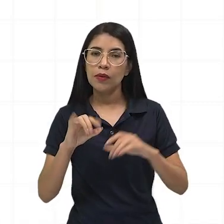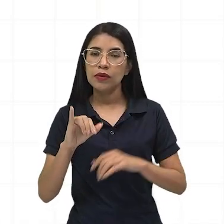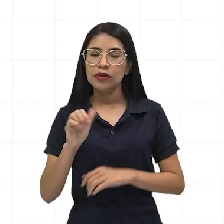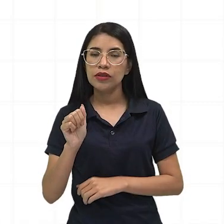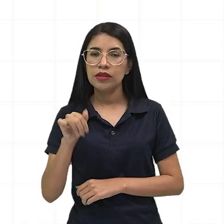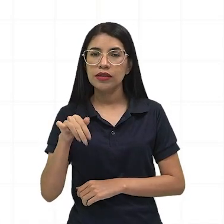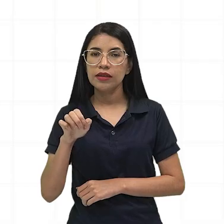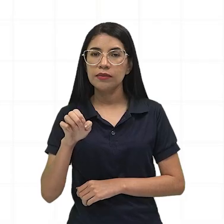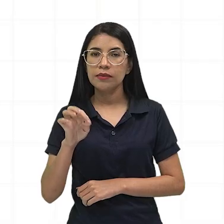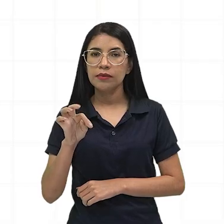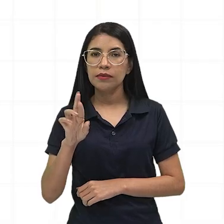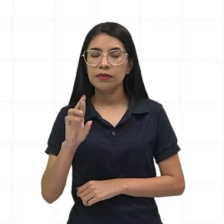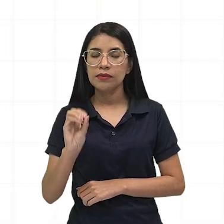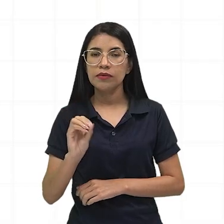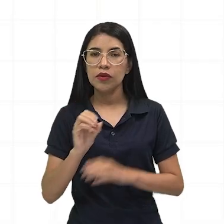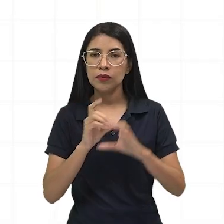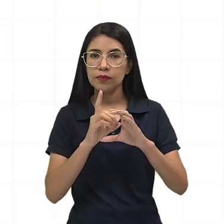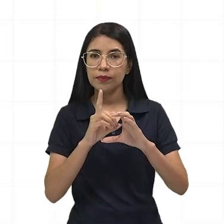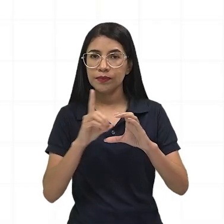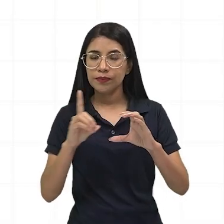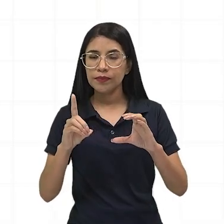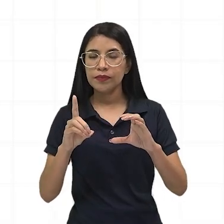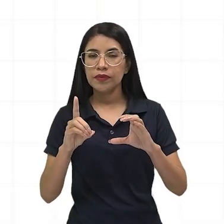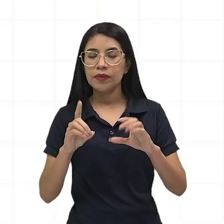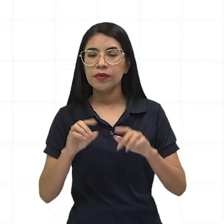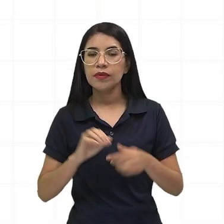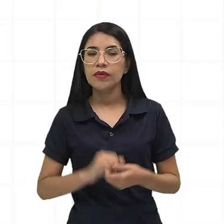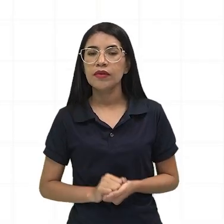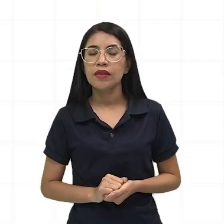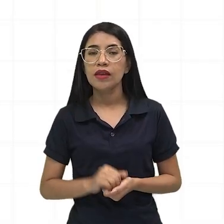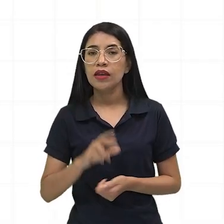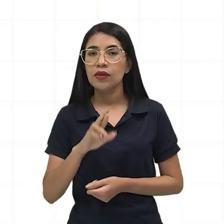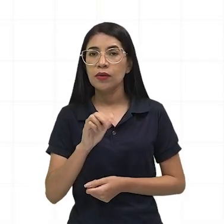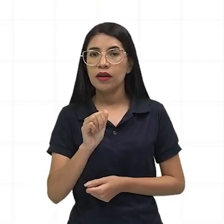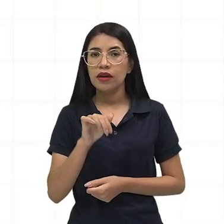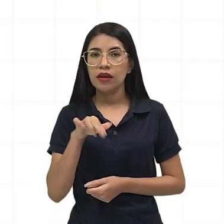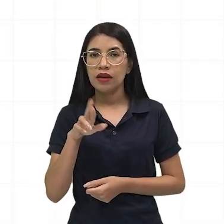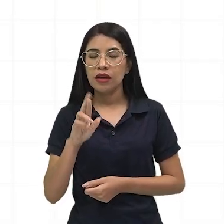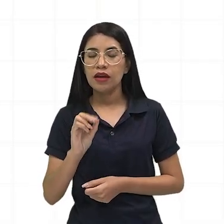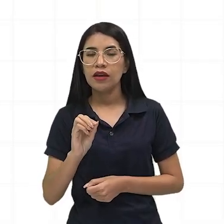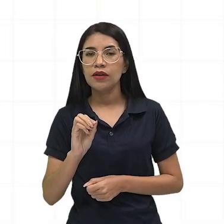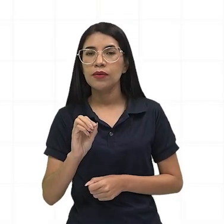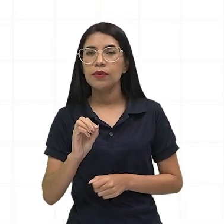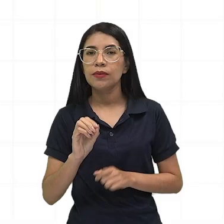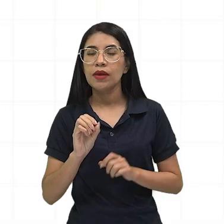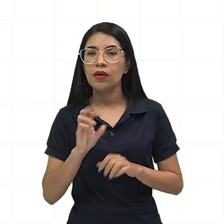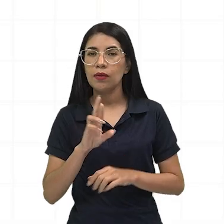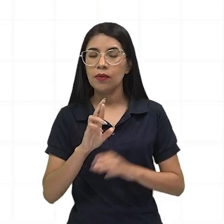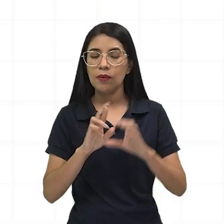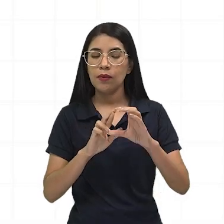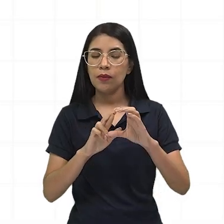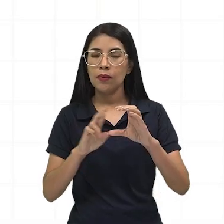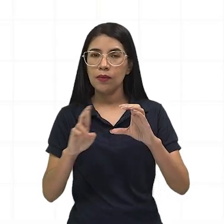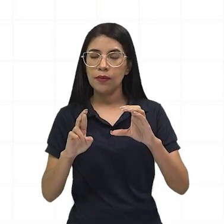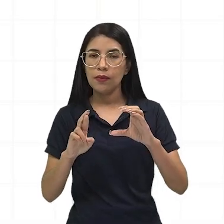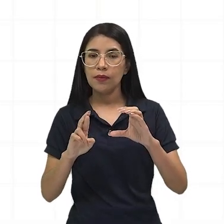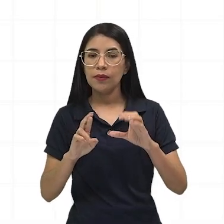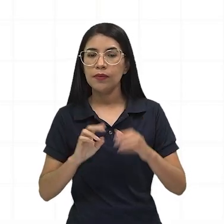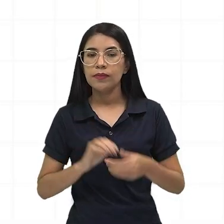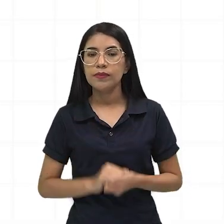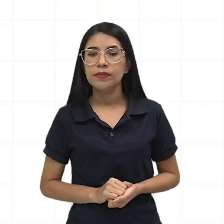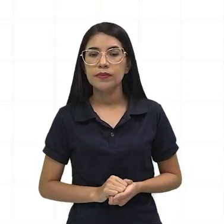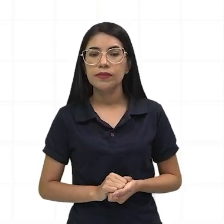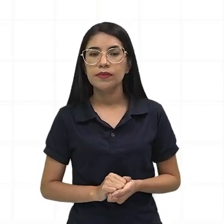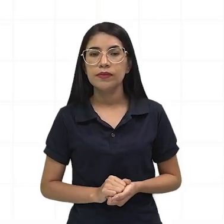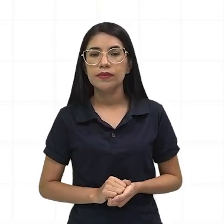Então, lembre-se que o raio, ó, aqui o raio, ó, corresponde à distância entre o centro e a extremidade do